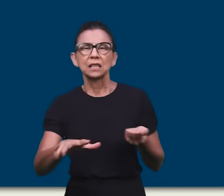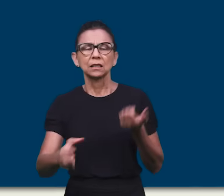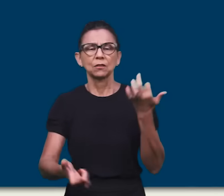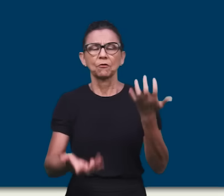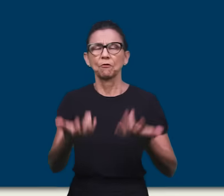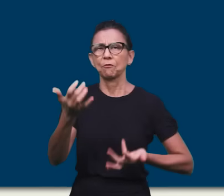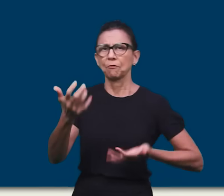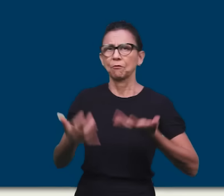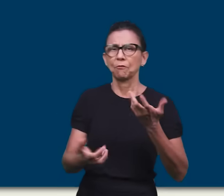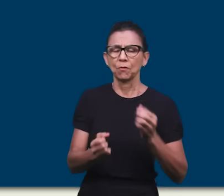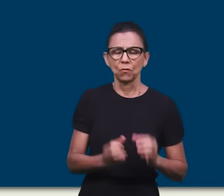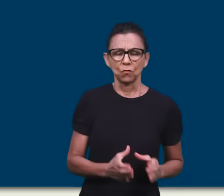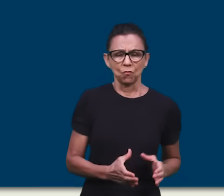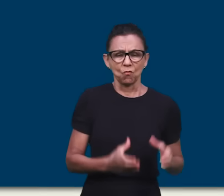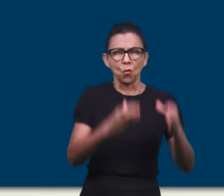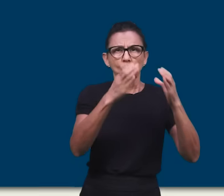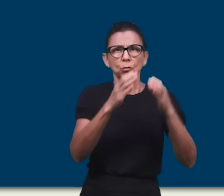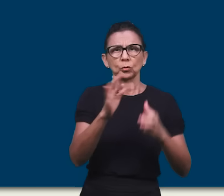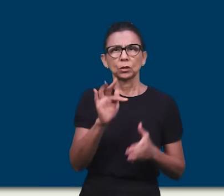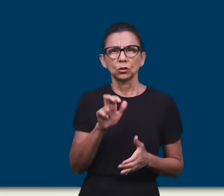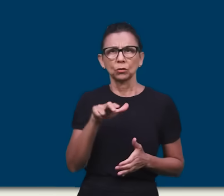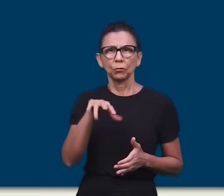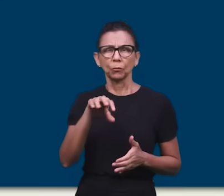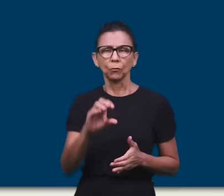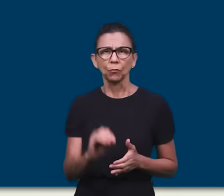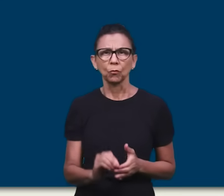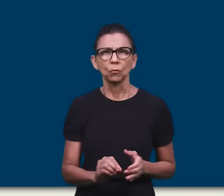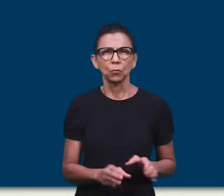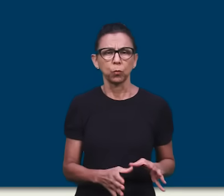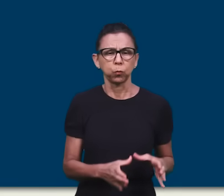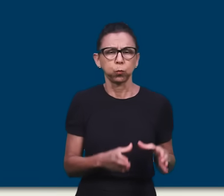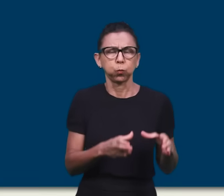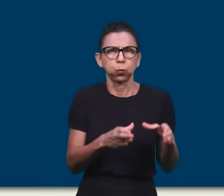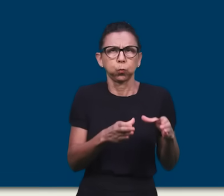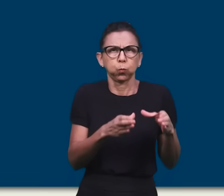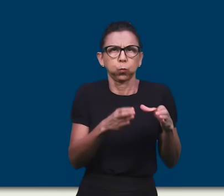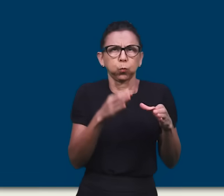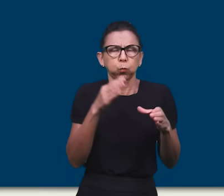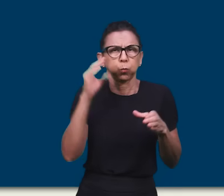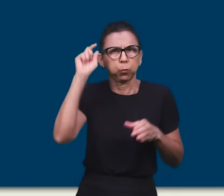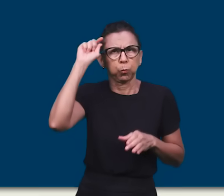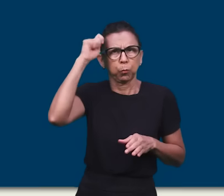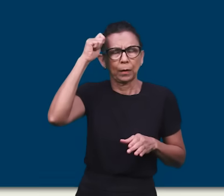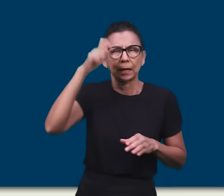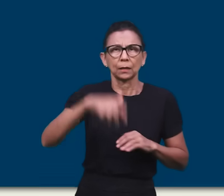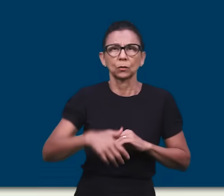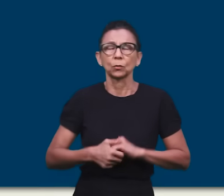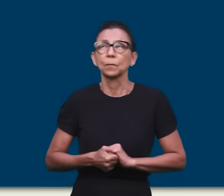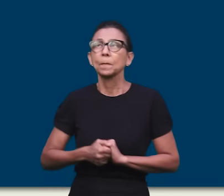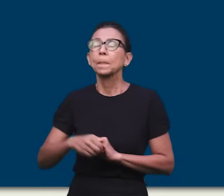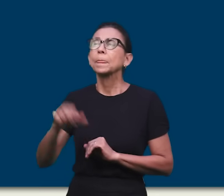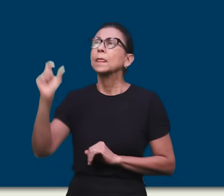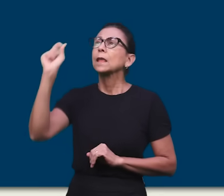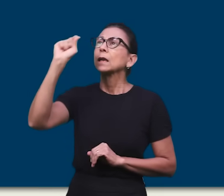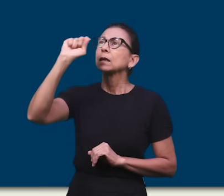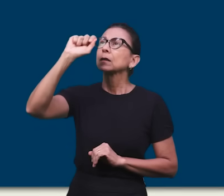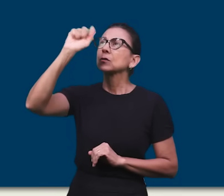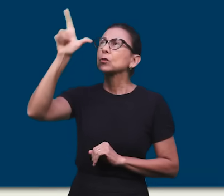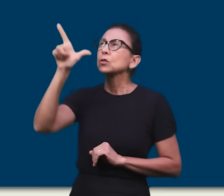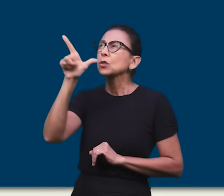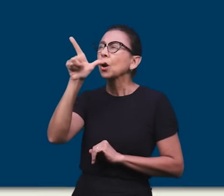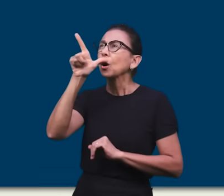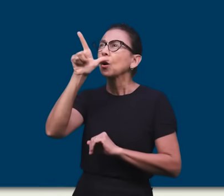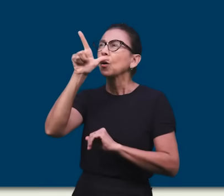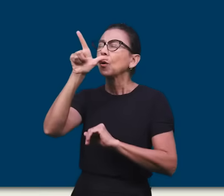e fogo, e colunas de fumo. O verso 31 fala: o sol se converterá em trevas e a lua em